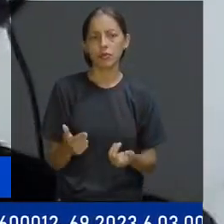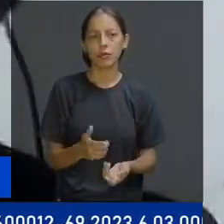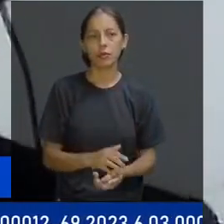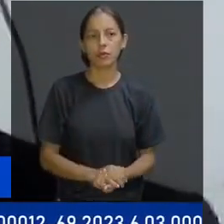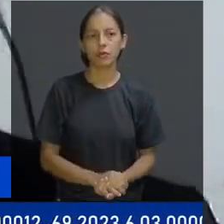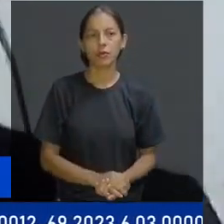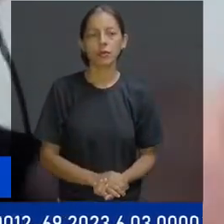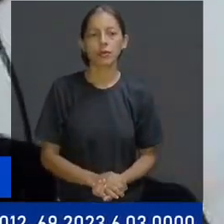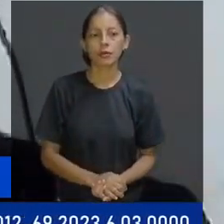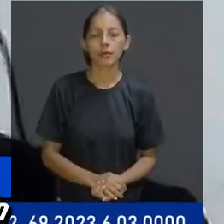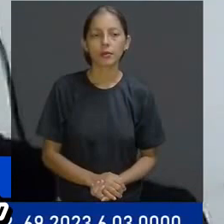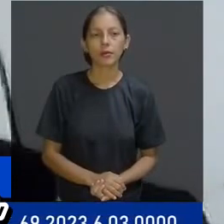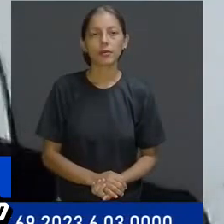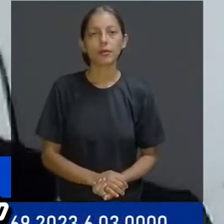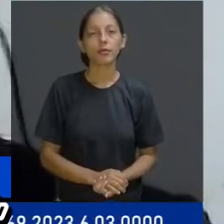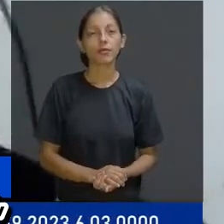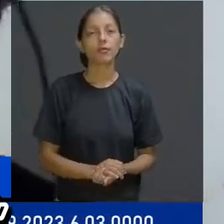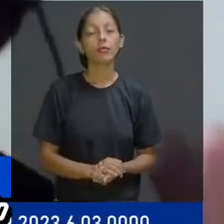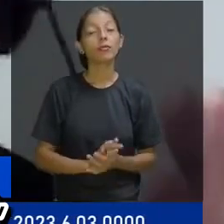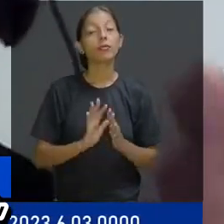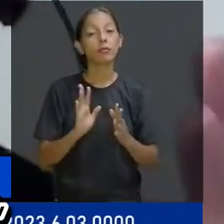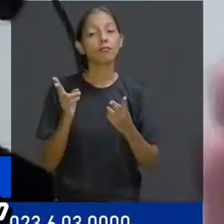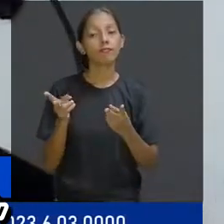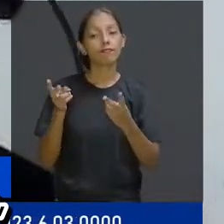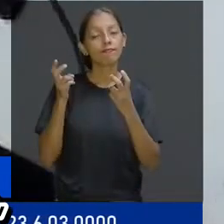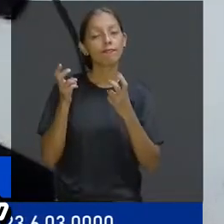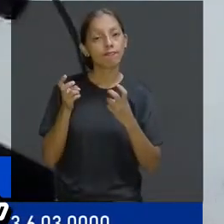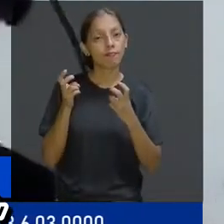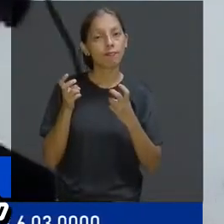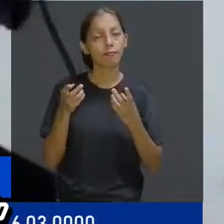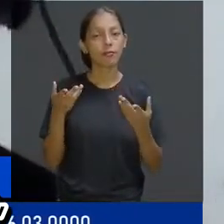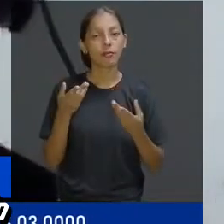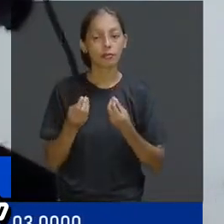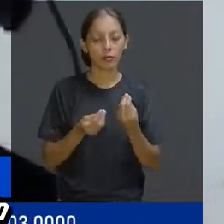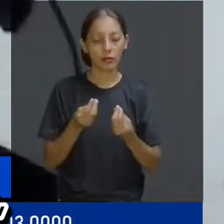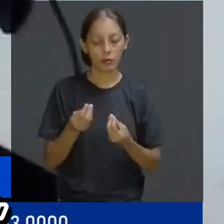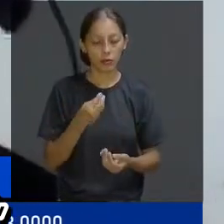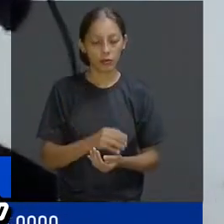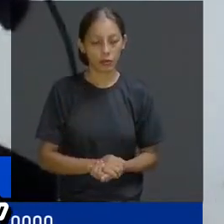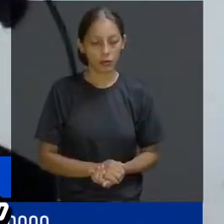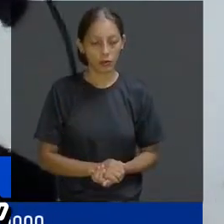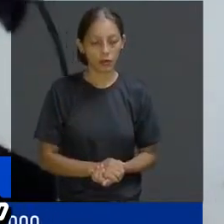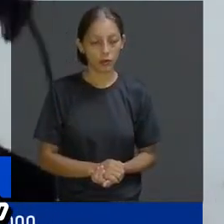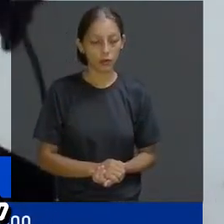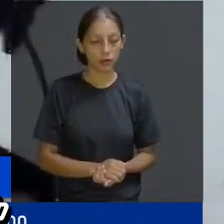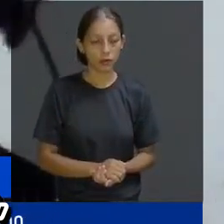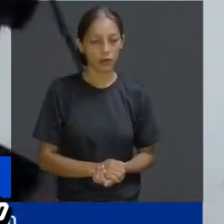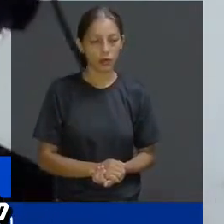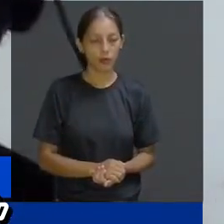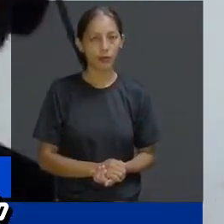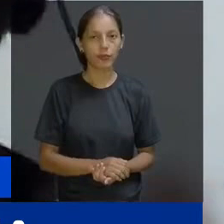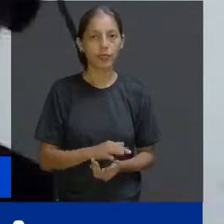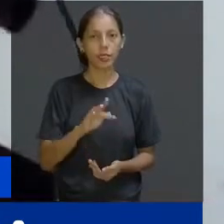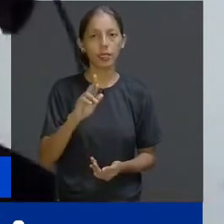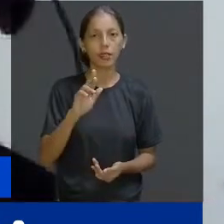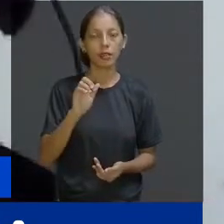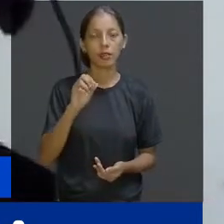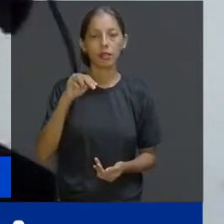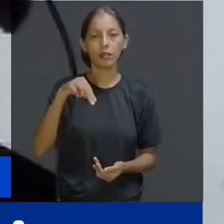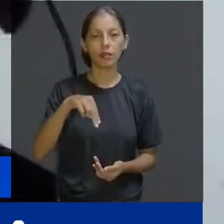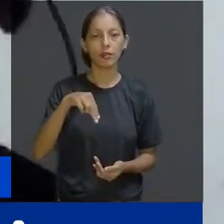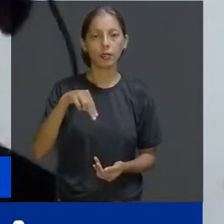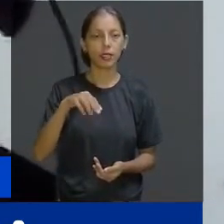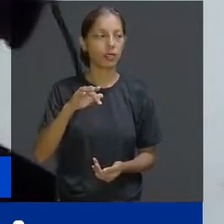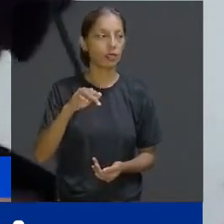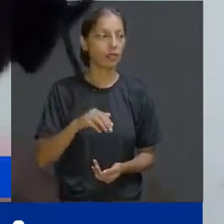finais. Somando-se a isso, verifica-se que o Raifran, que é o meu constituidor, ele não, embora ele seja um